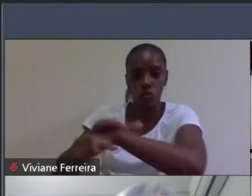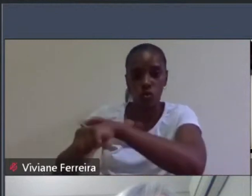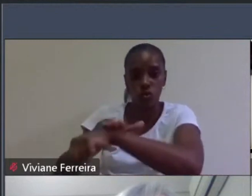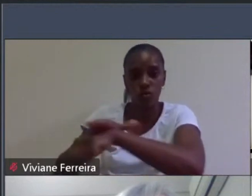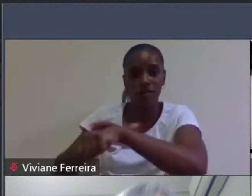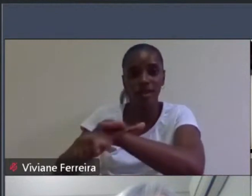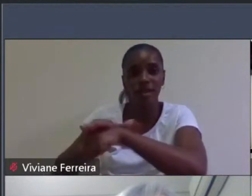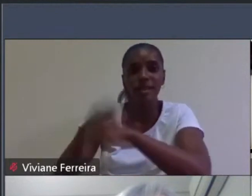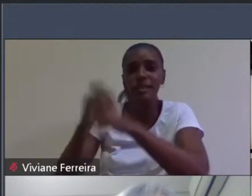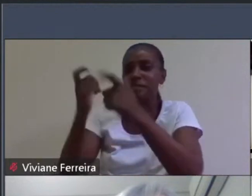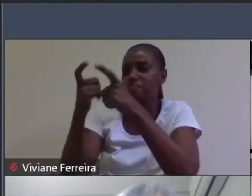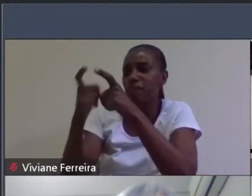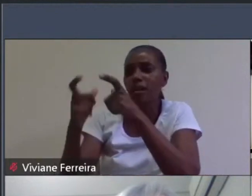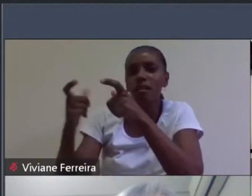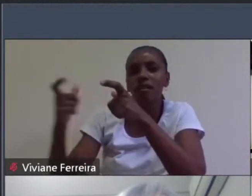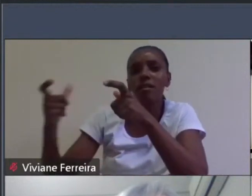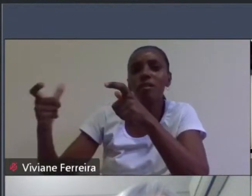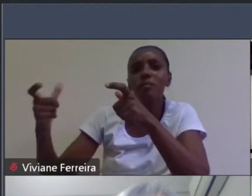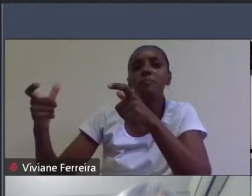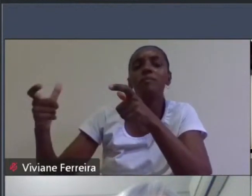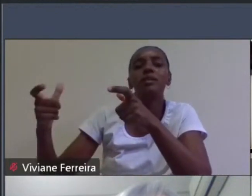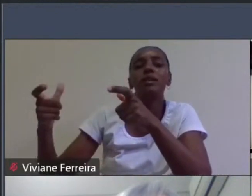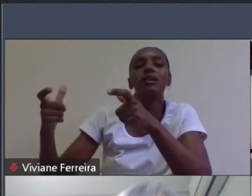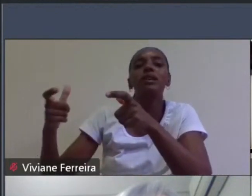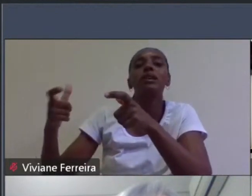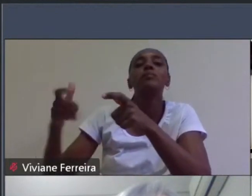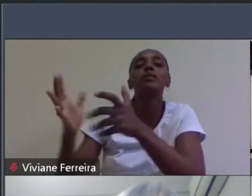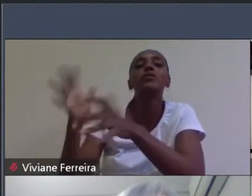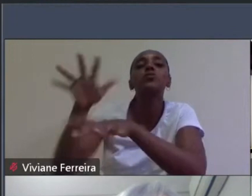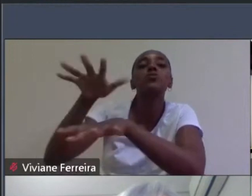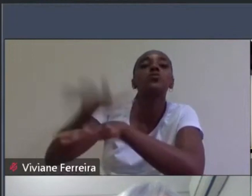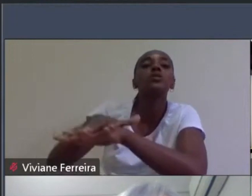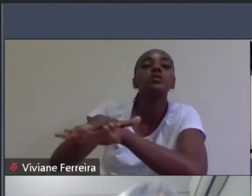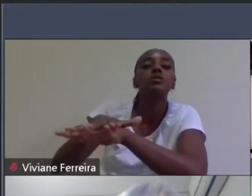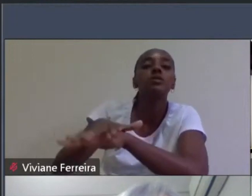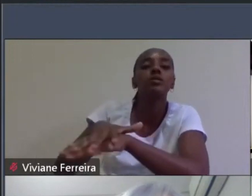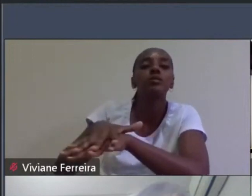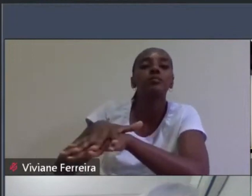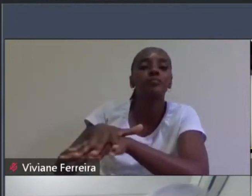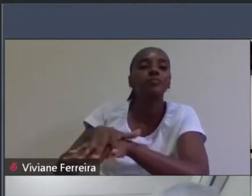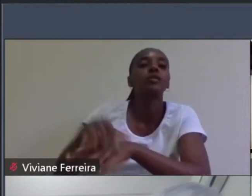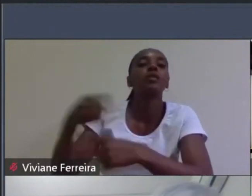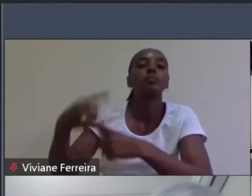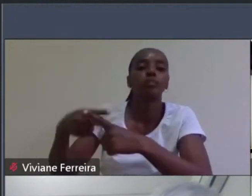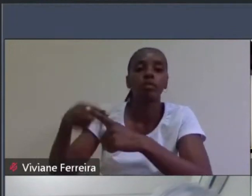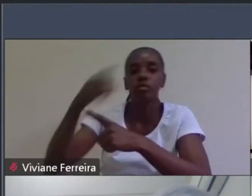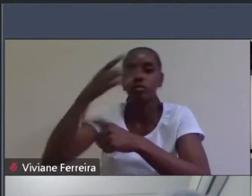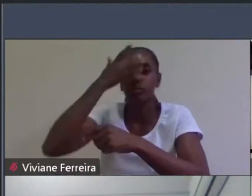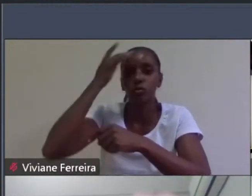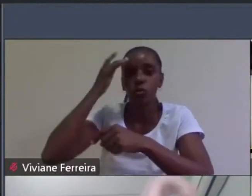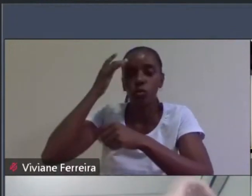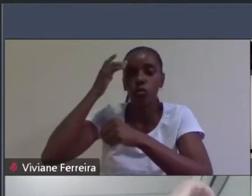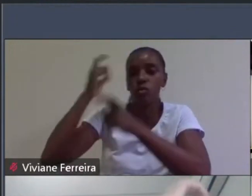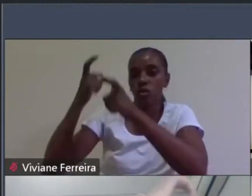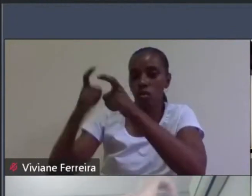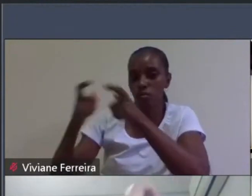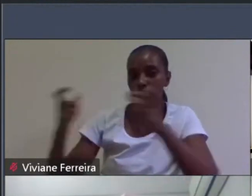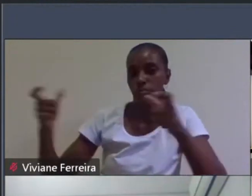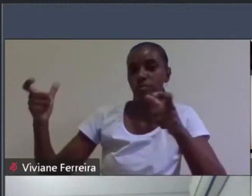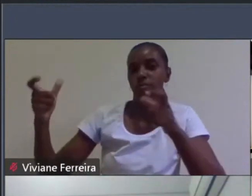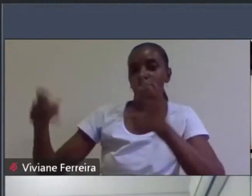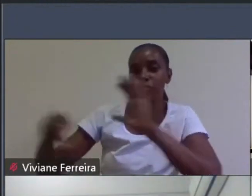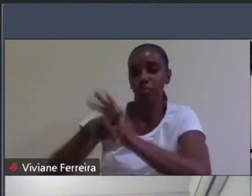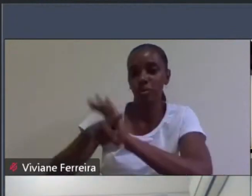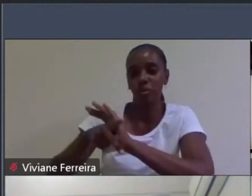ampla no sentido da inclusão, porque se as pessoas se abrirem para a inclusão, elas